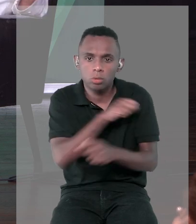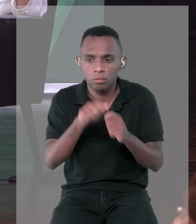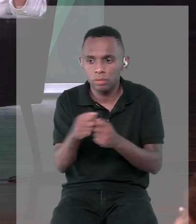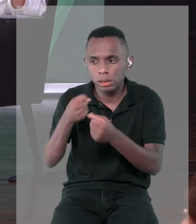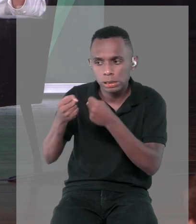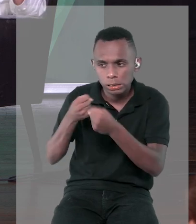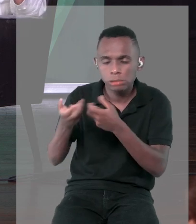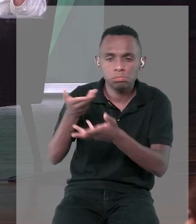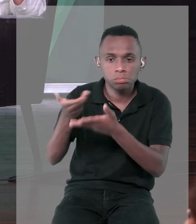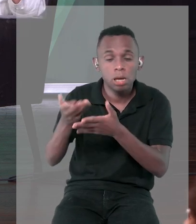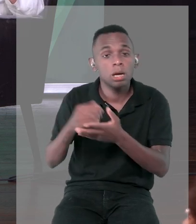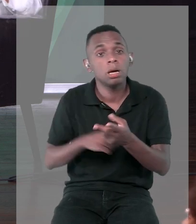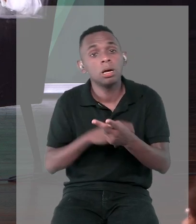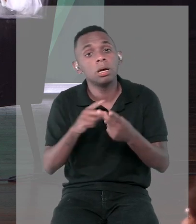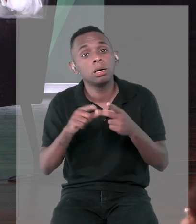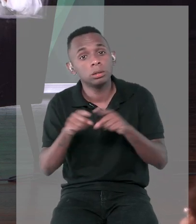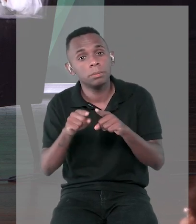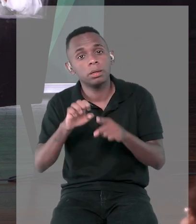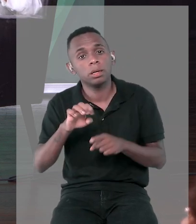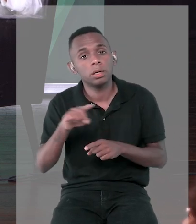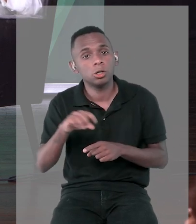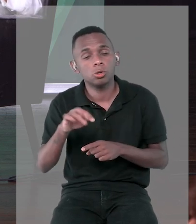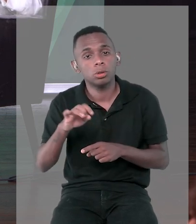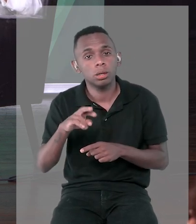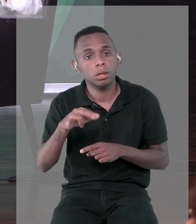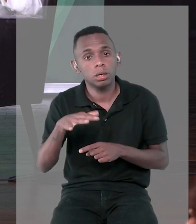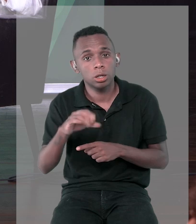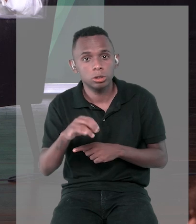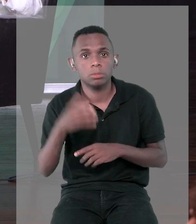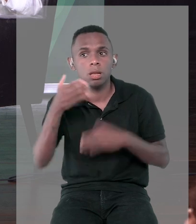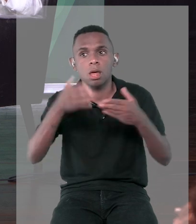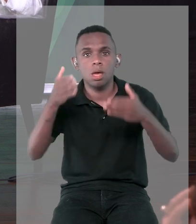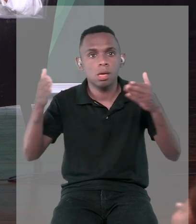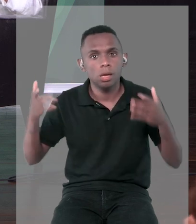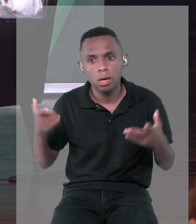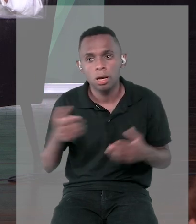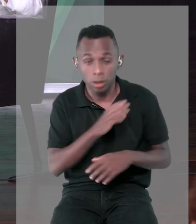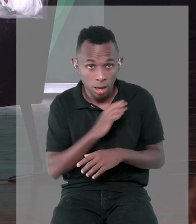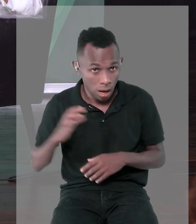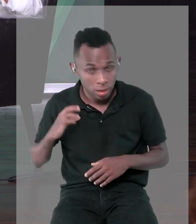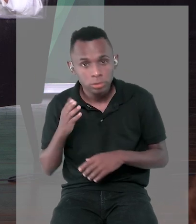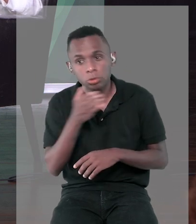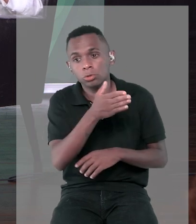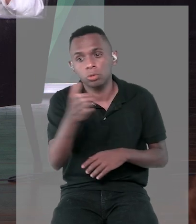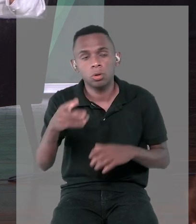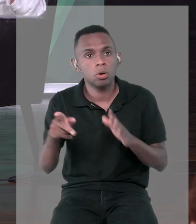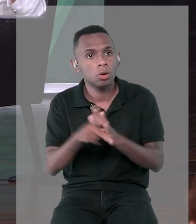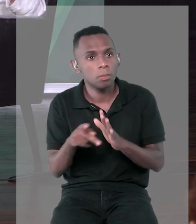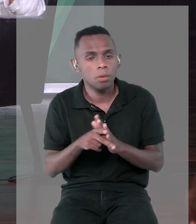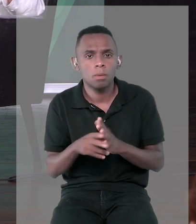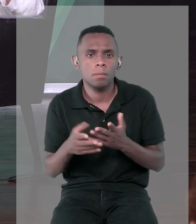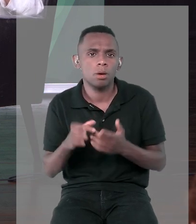também. E tem a coisa do esoterismo também, que ela ia umas sessões de